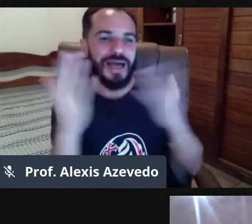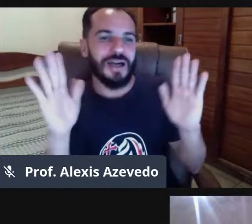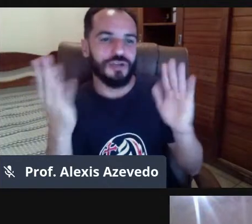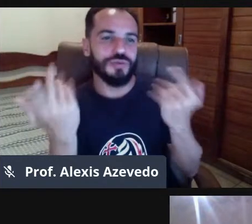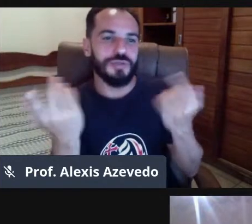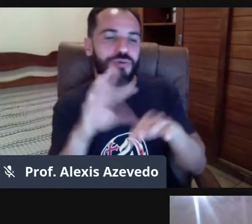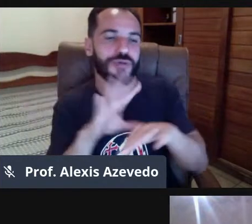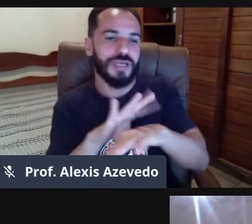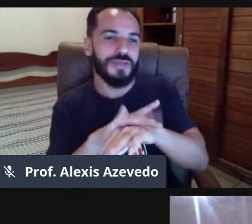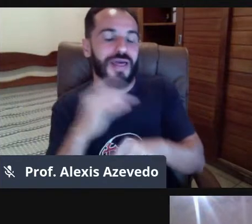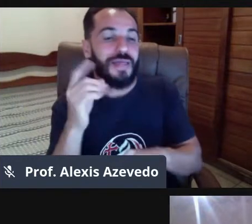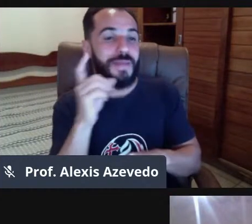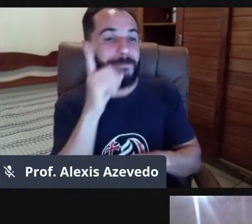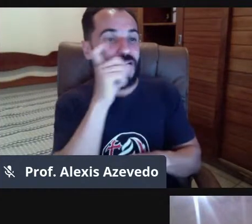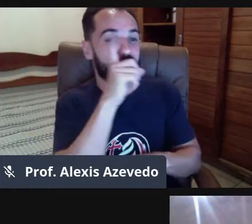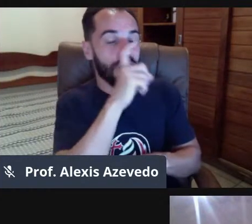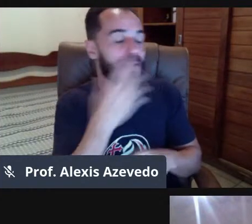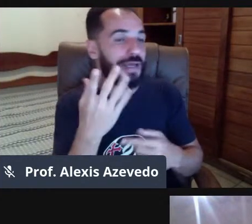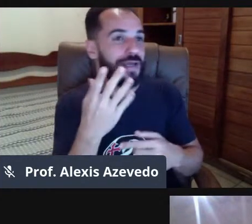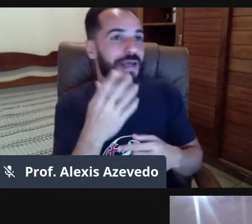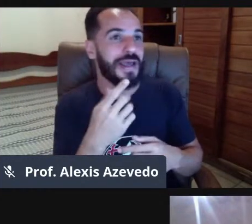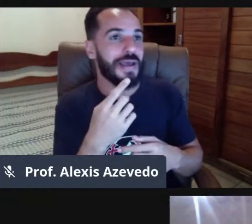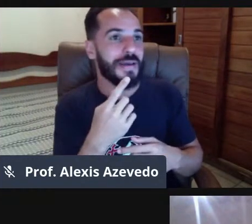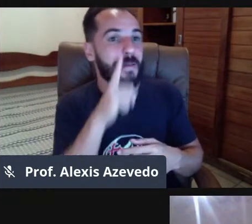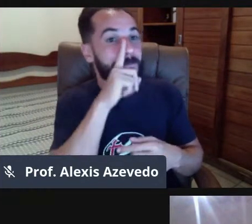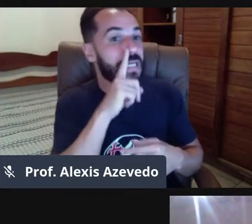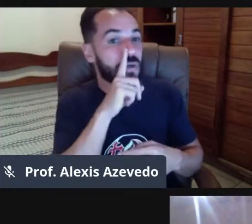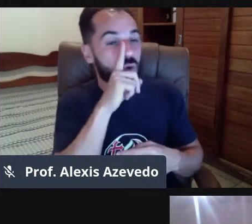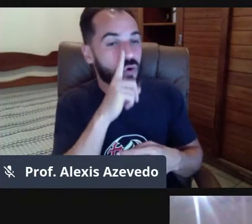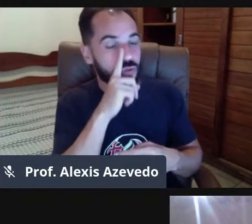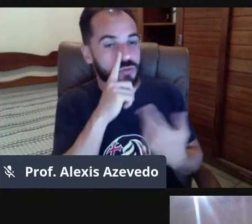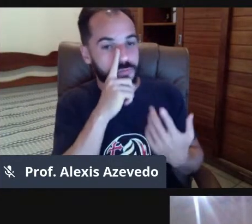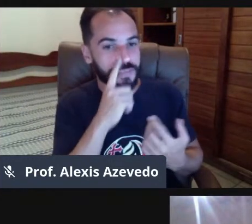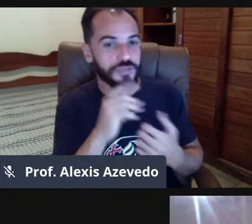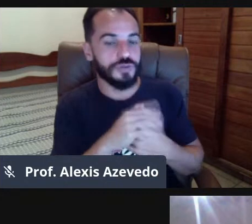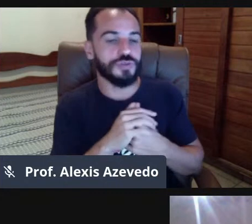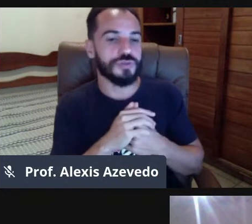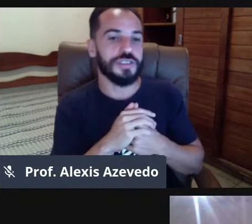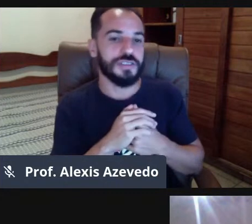vamos indo utilizando, né, a Pérgamo.